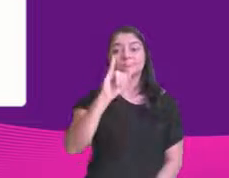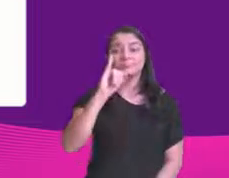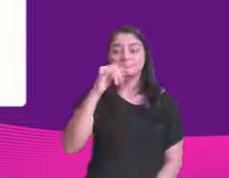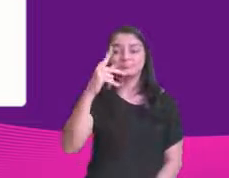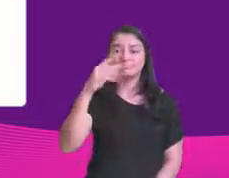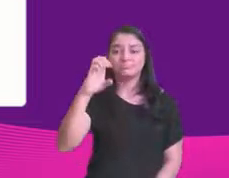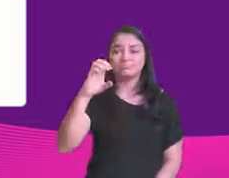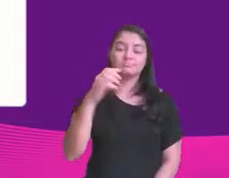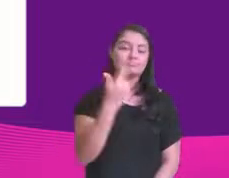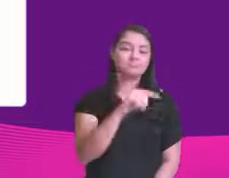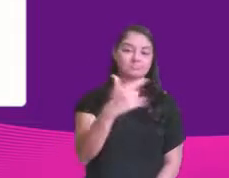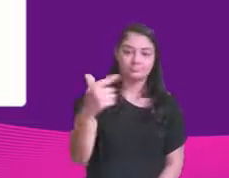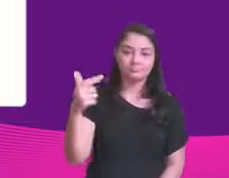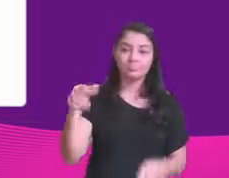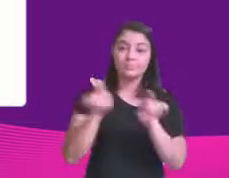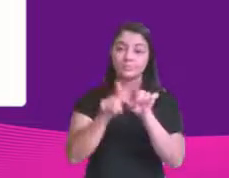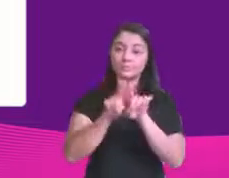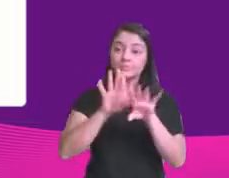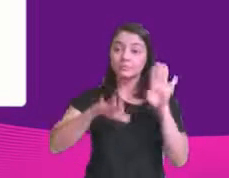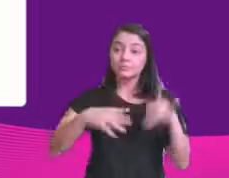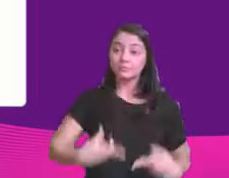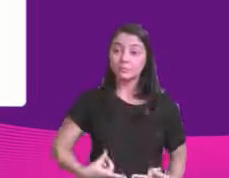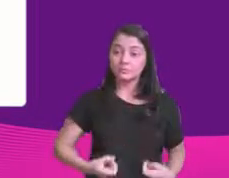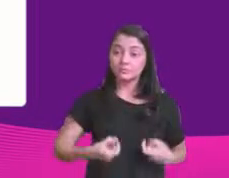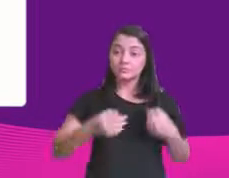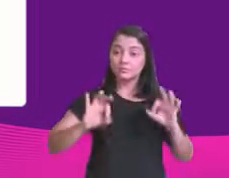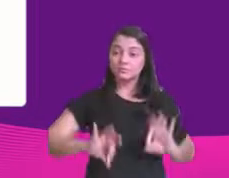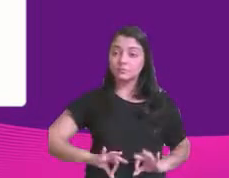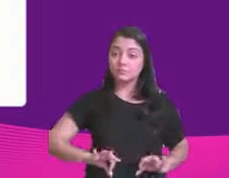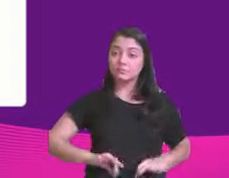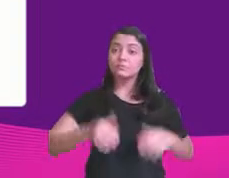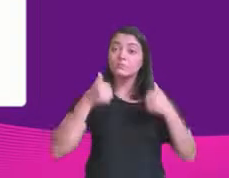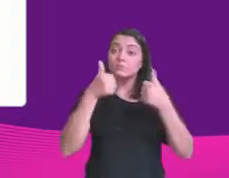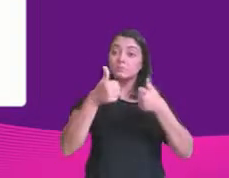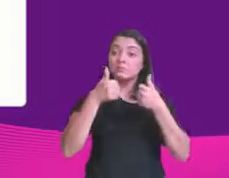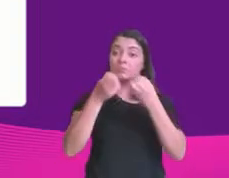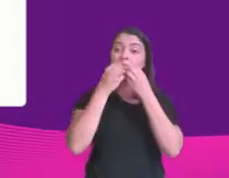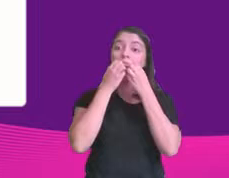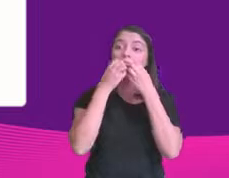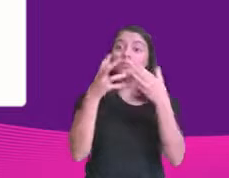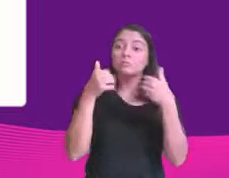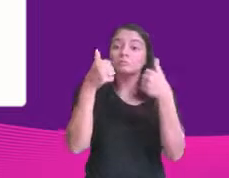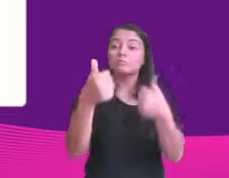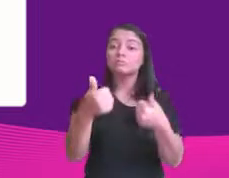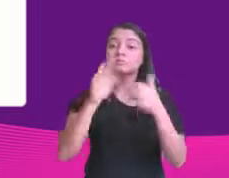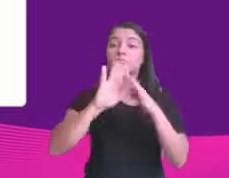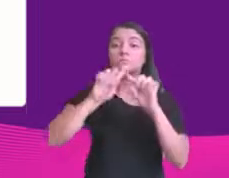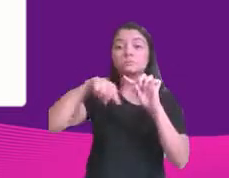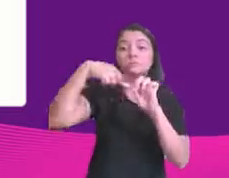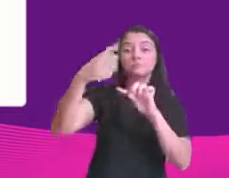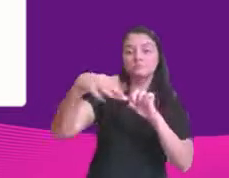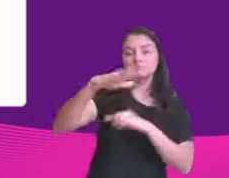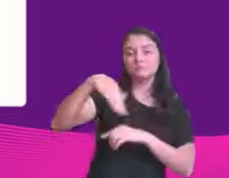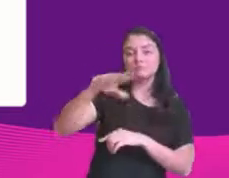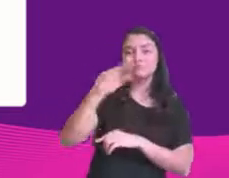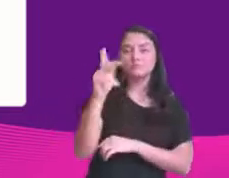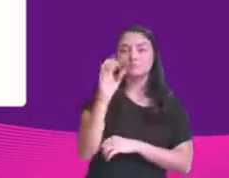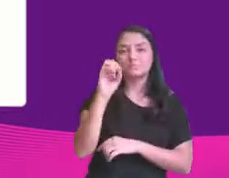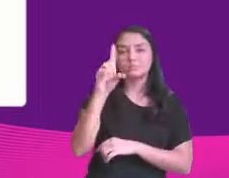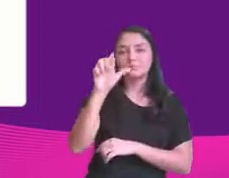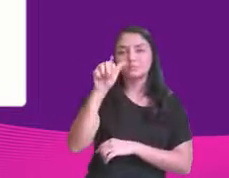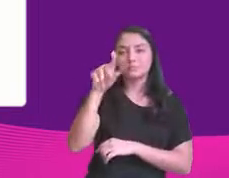ovário, ela está ok e está liberada já depois do trial holandês, cirurgia de intervalo após 3